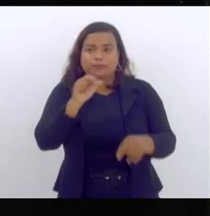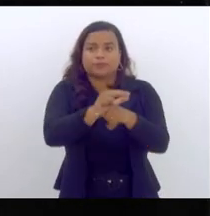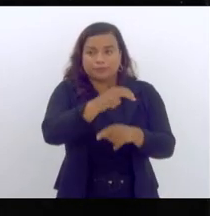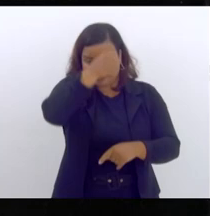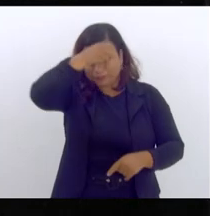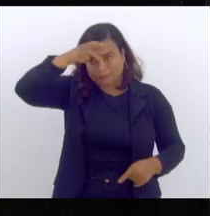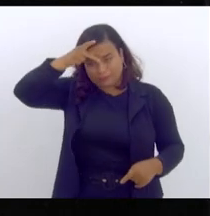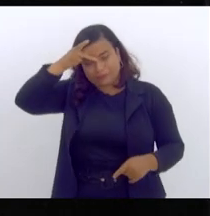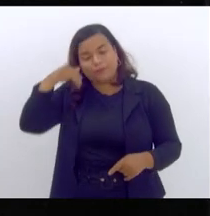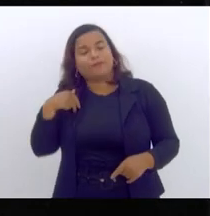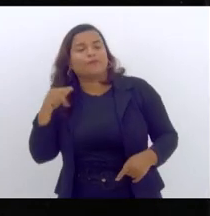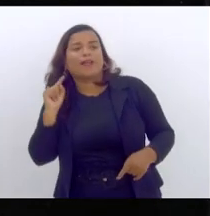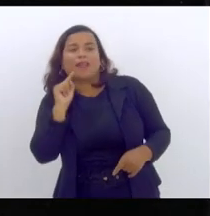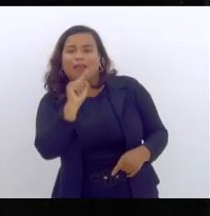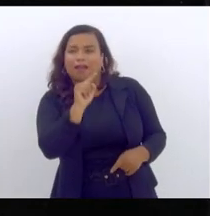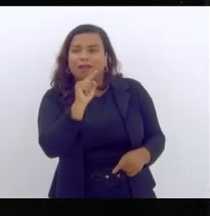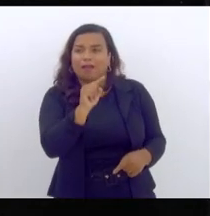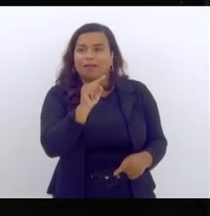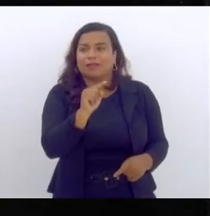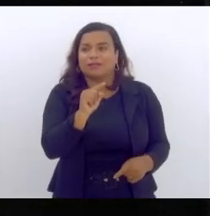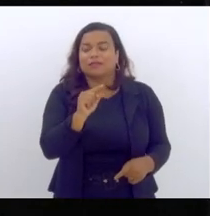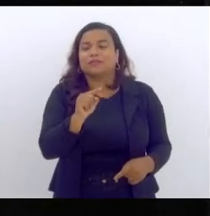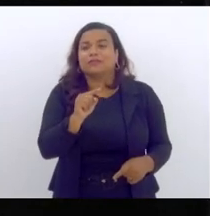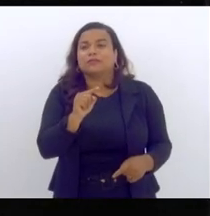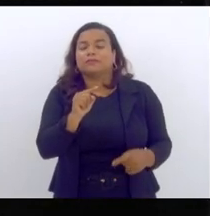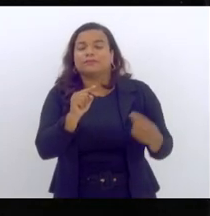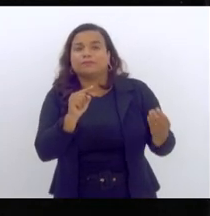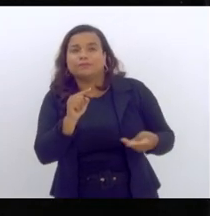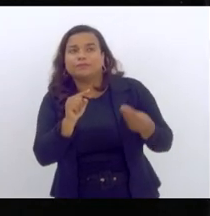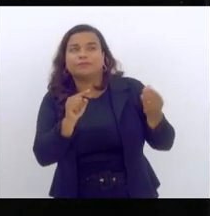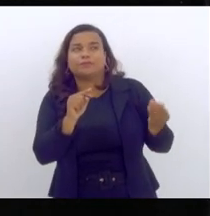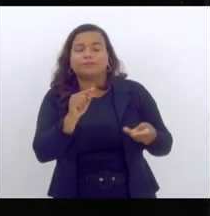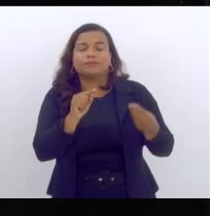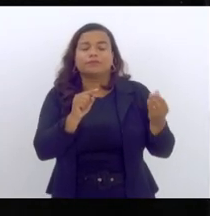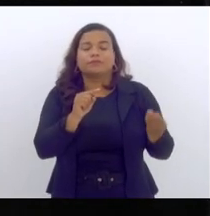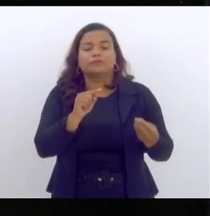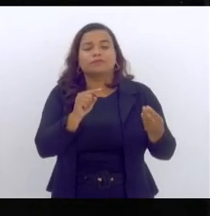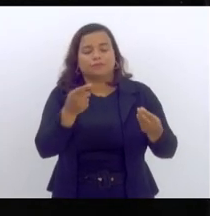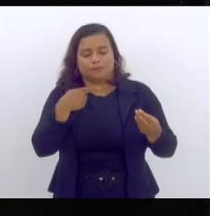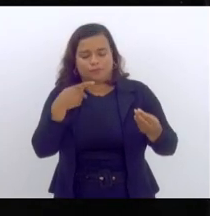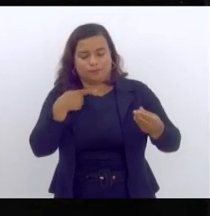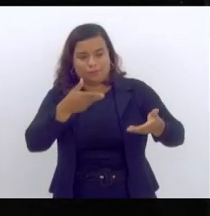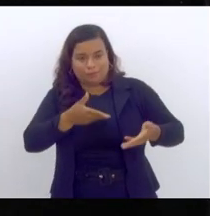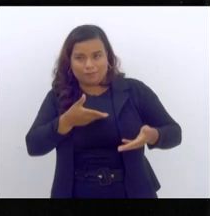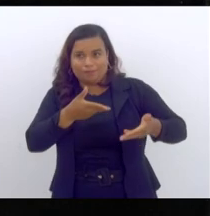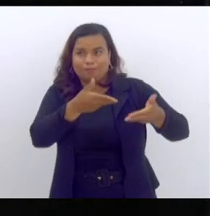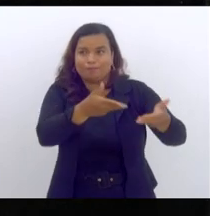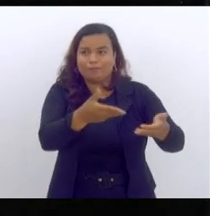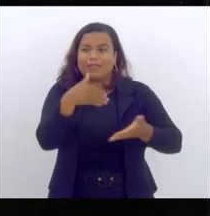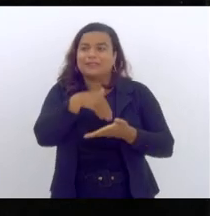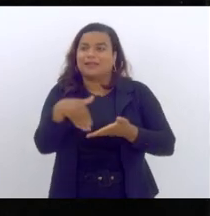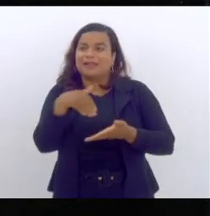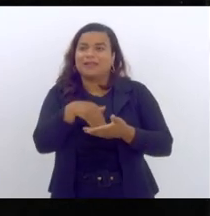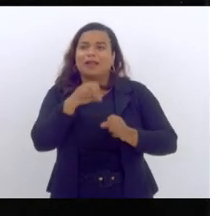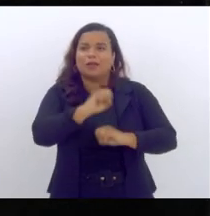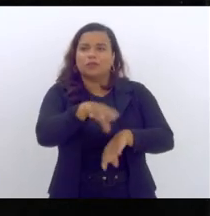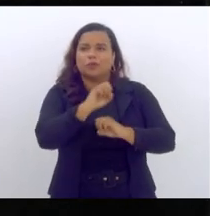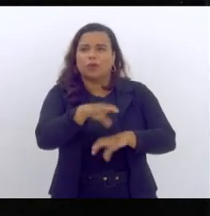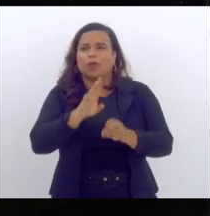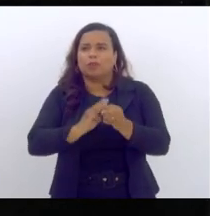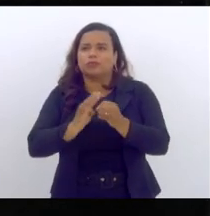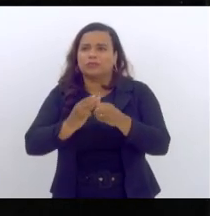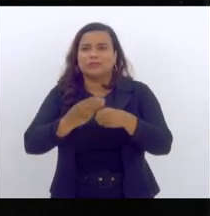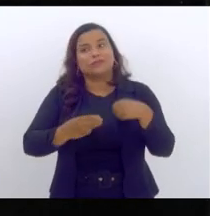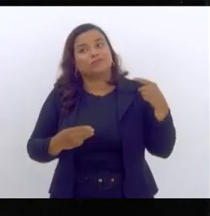E logo fui convidada para ser secretária de educação daquele